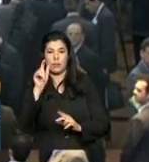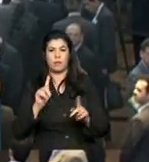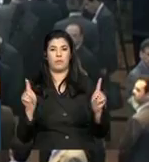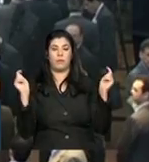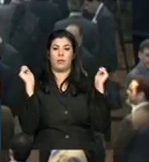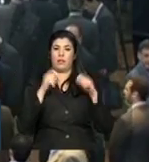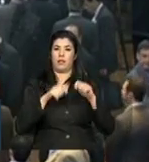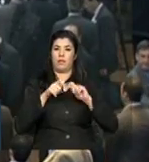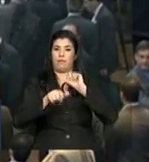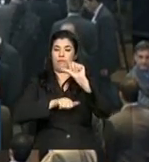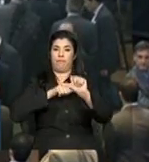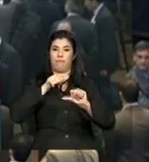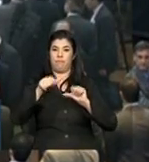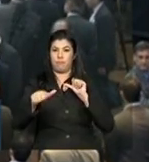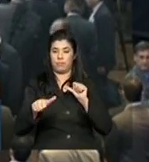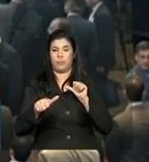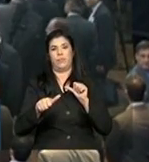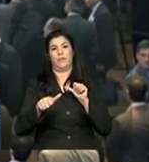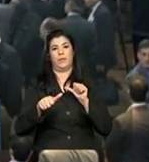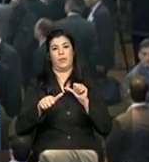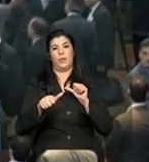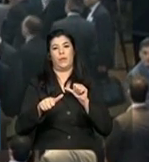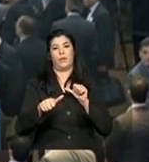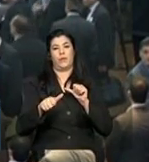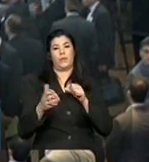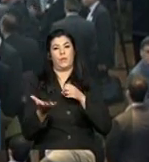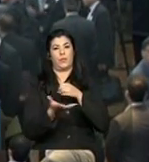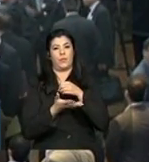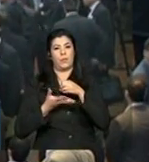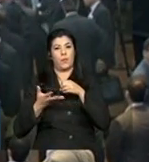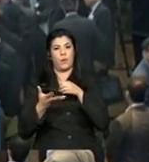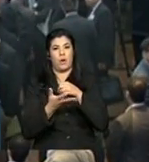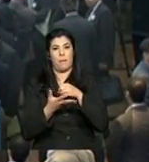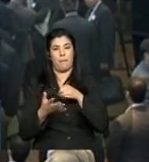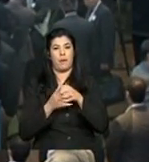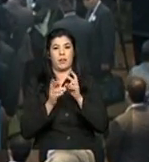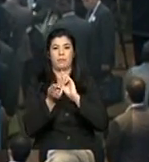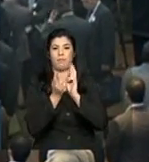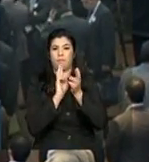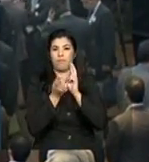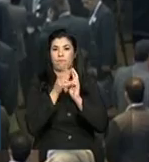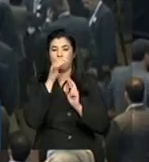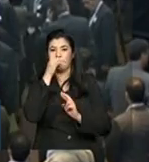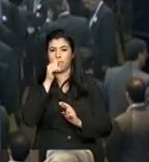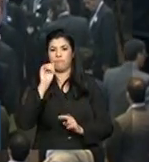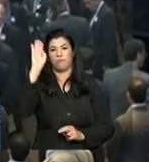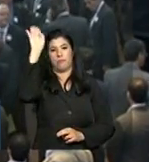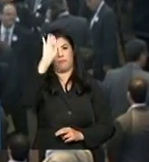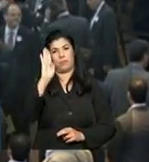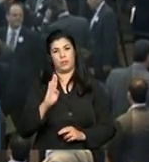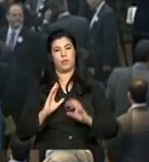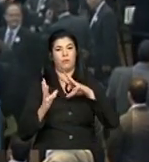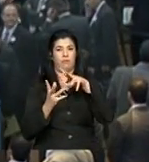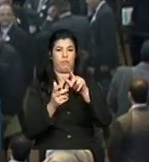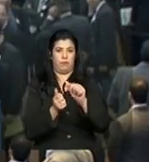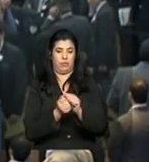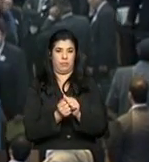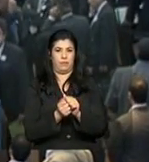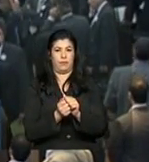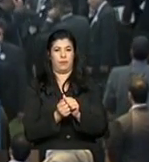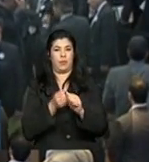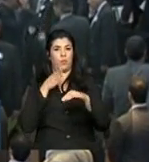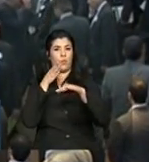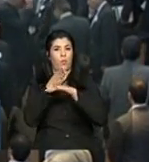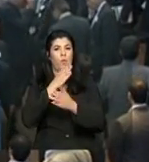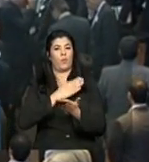capacidade de transformação à rede básica do Sistema Interligado Nacional. A entrada em